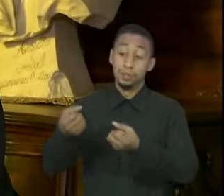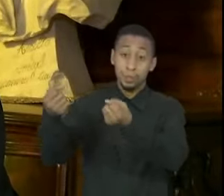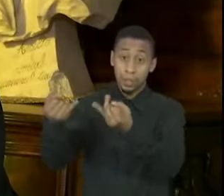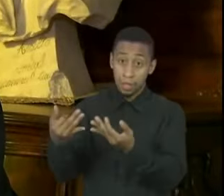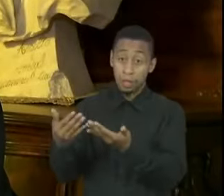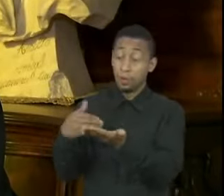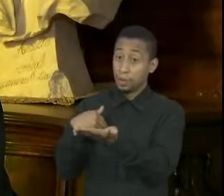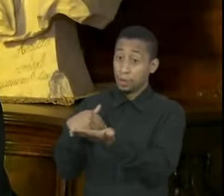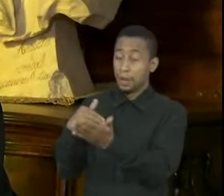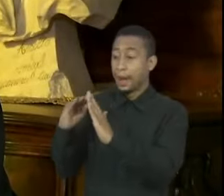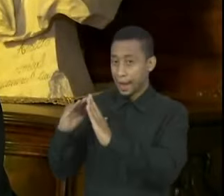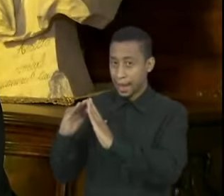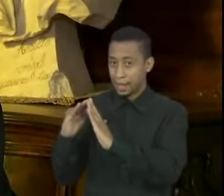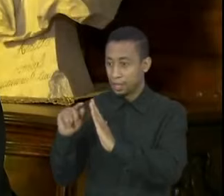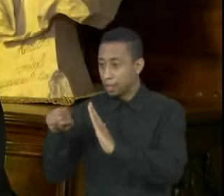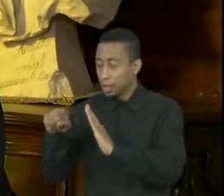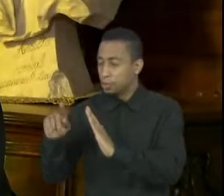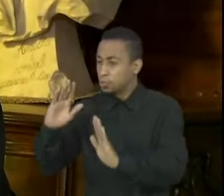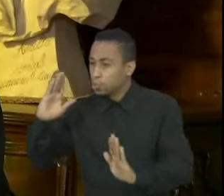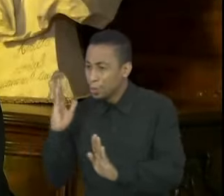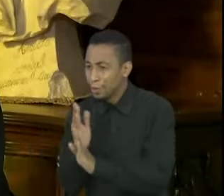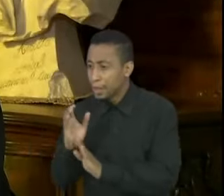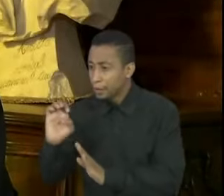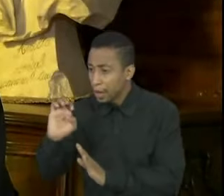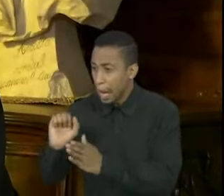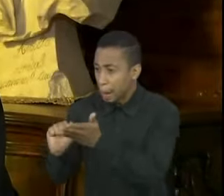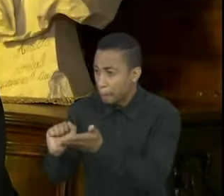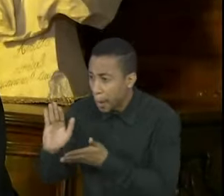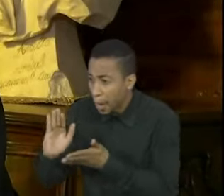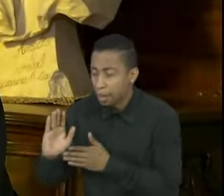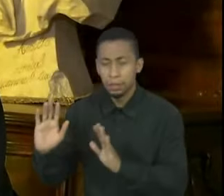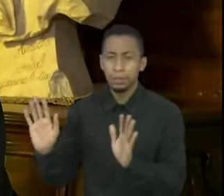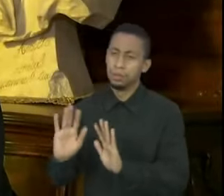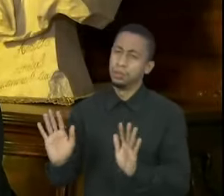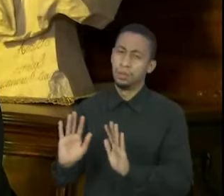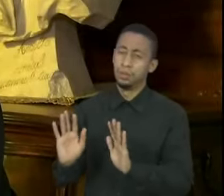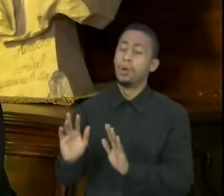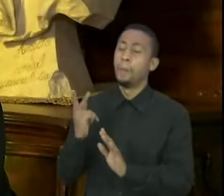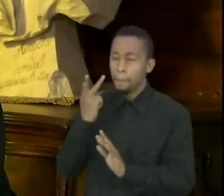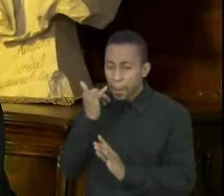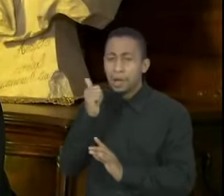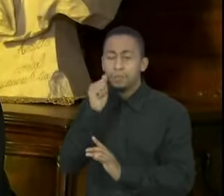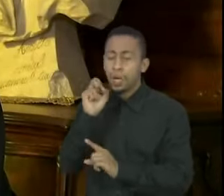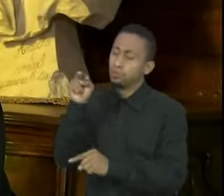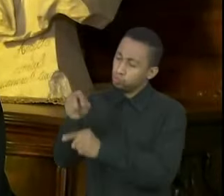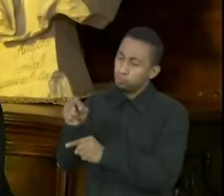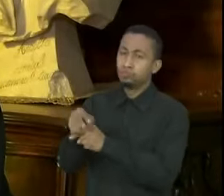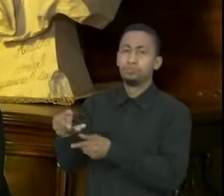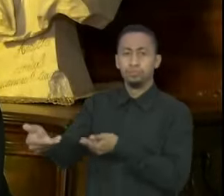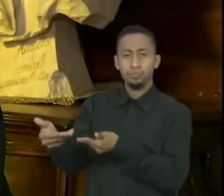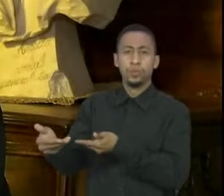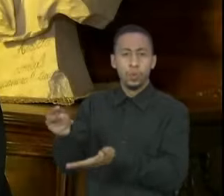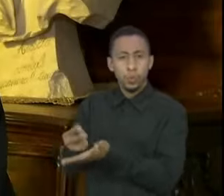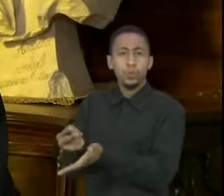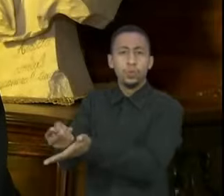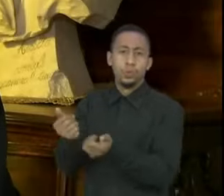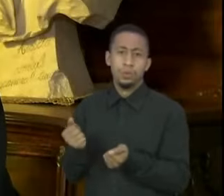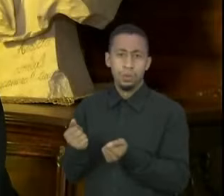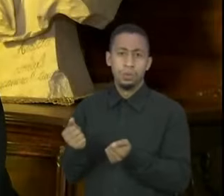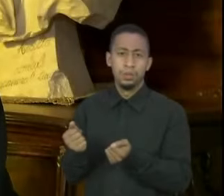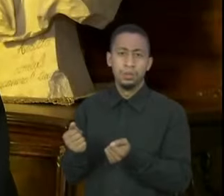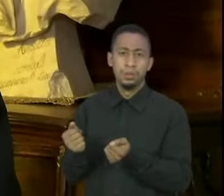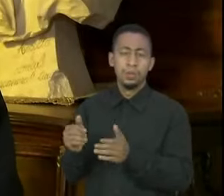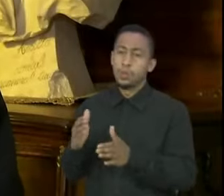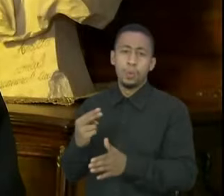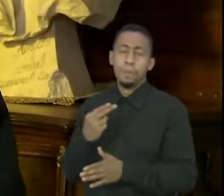eles não devem ser expulsos e casa eles devem ser colhidos pelos pais não devem ser Discriminados entre os filhos porque eles são sexuais